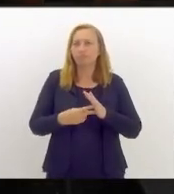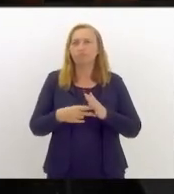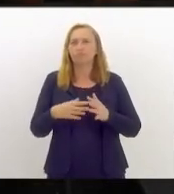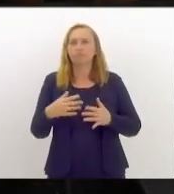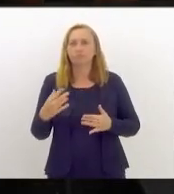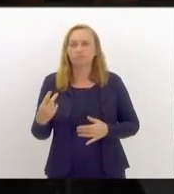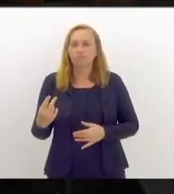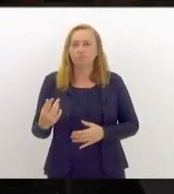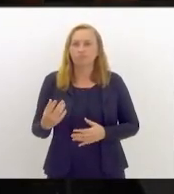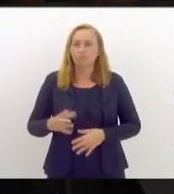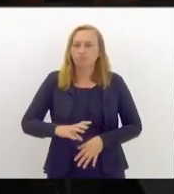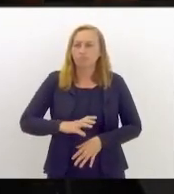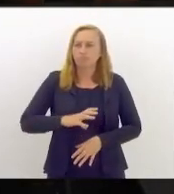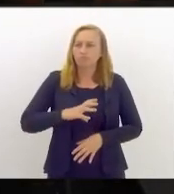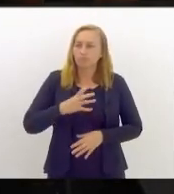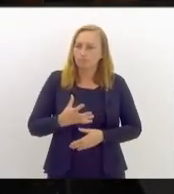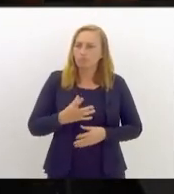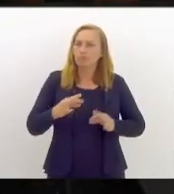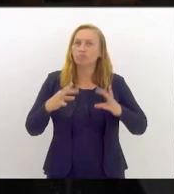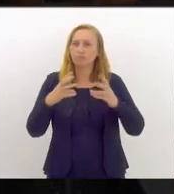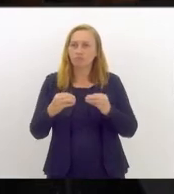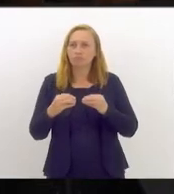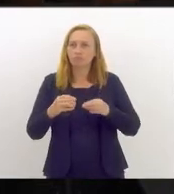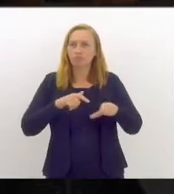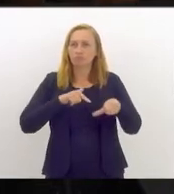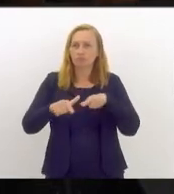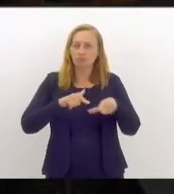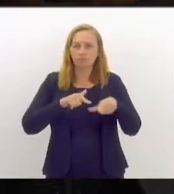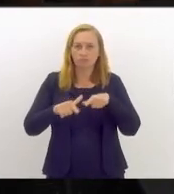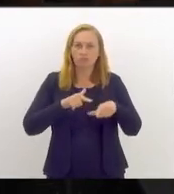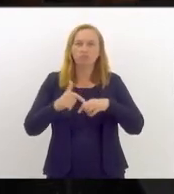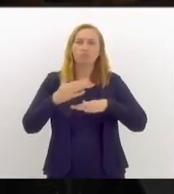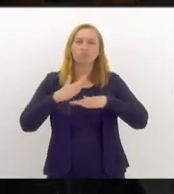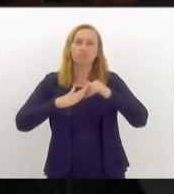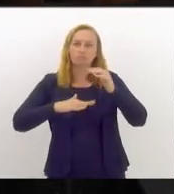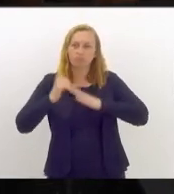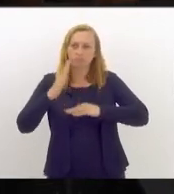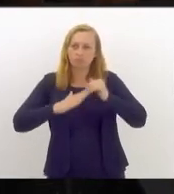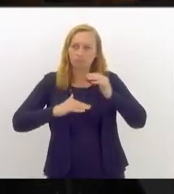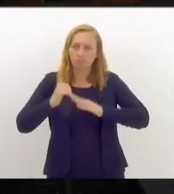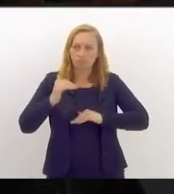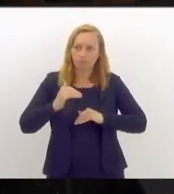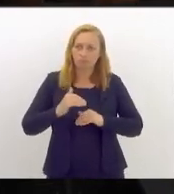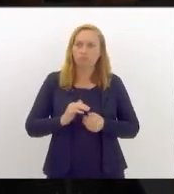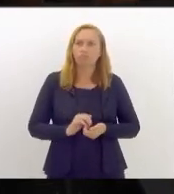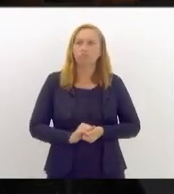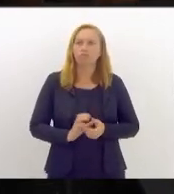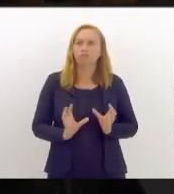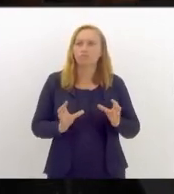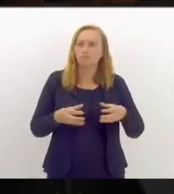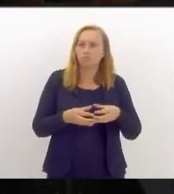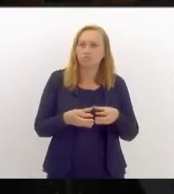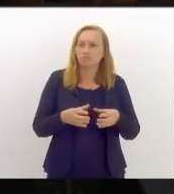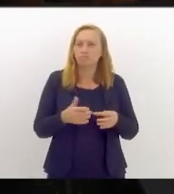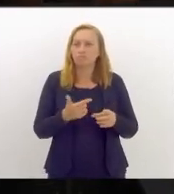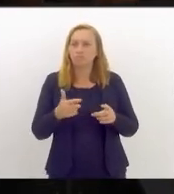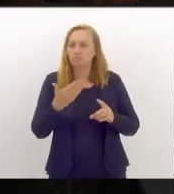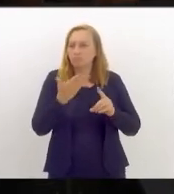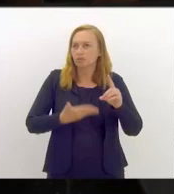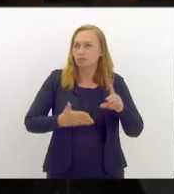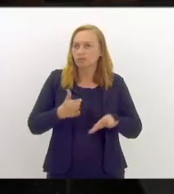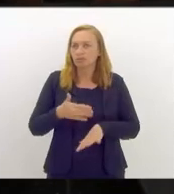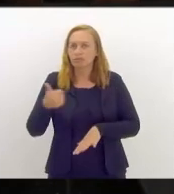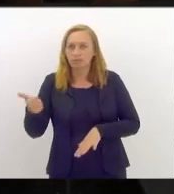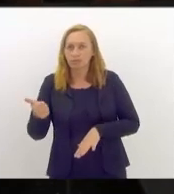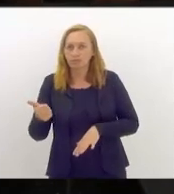toda essa atuação profissional em prol da coletividade não há homenagem maior